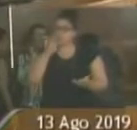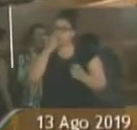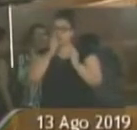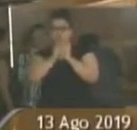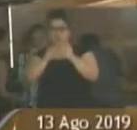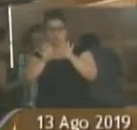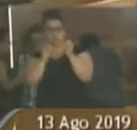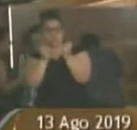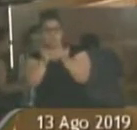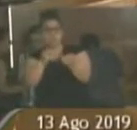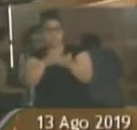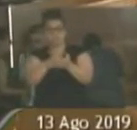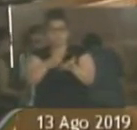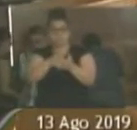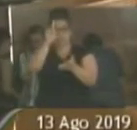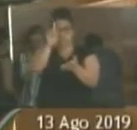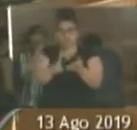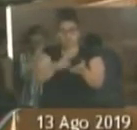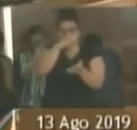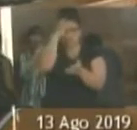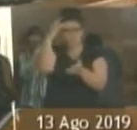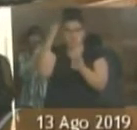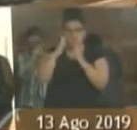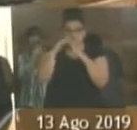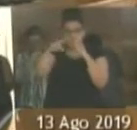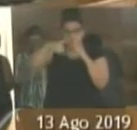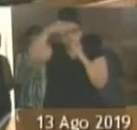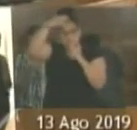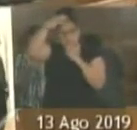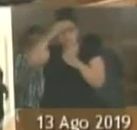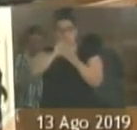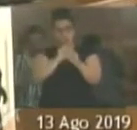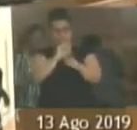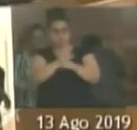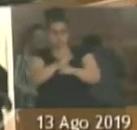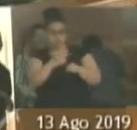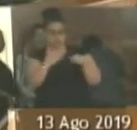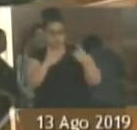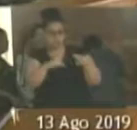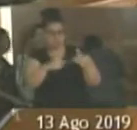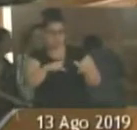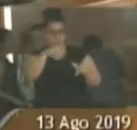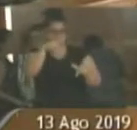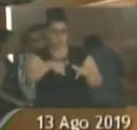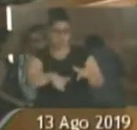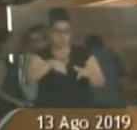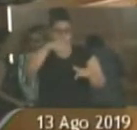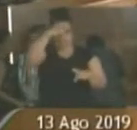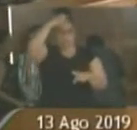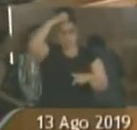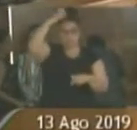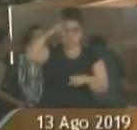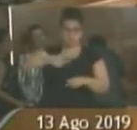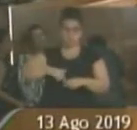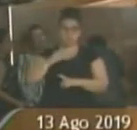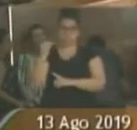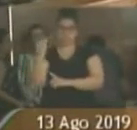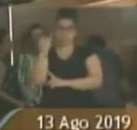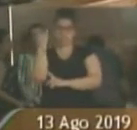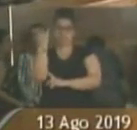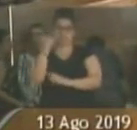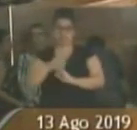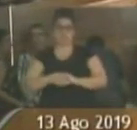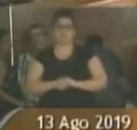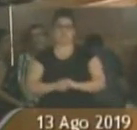Brasfels, cobrar os direitos da população de Angra, ao emprego na nossa cidade, esse é um ponto importante. Né?